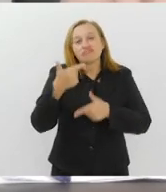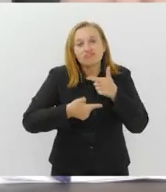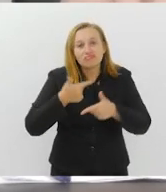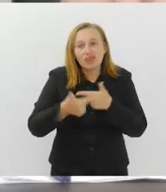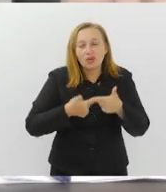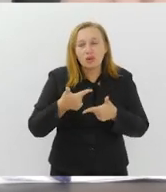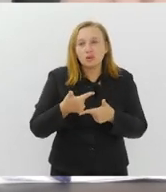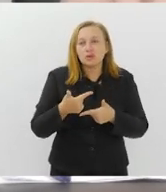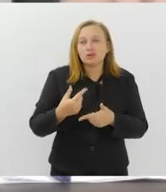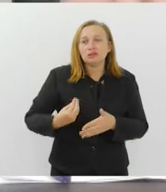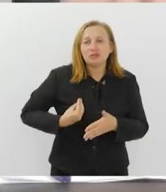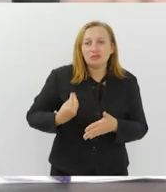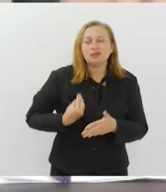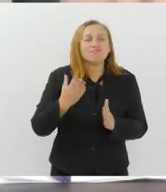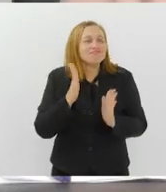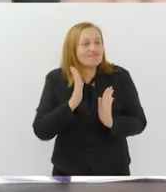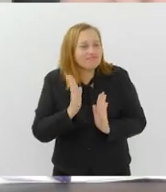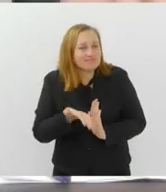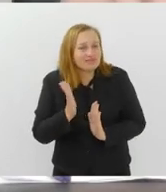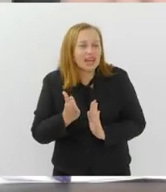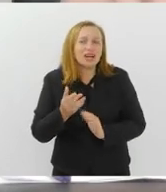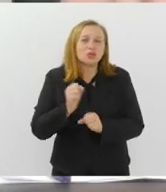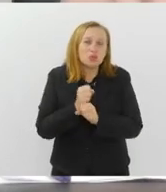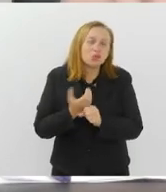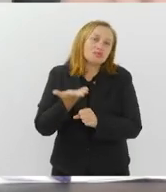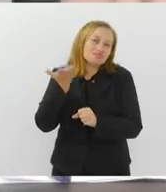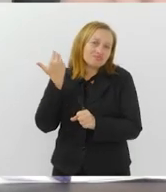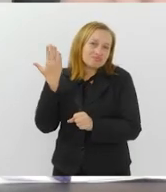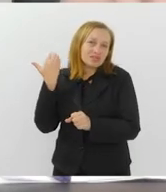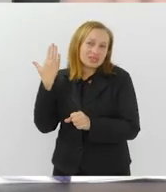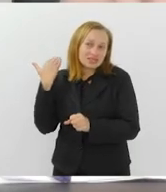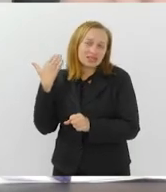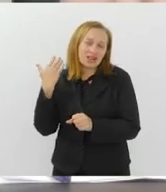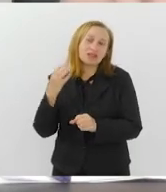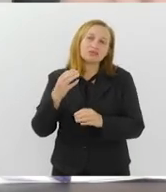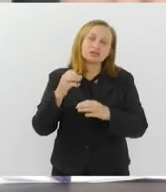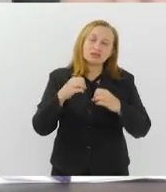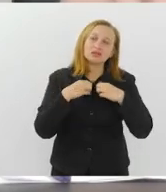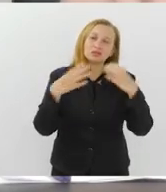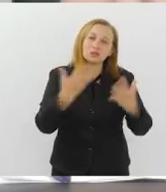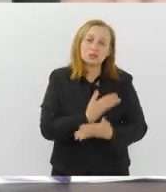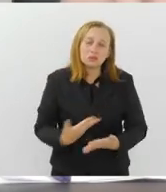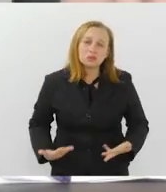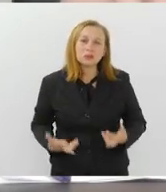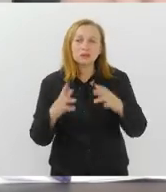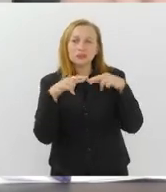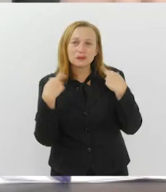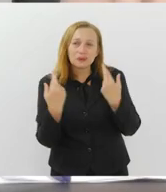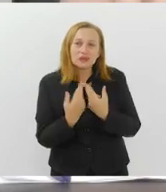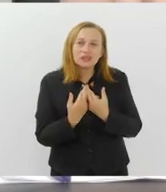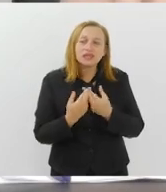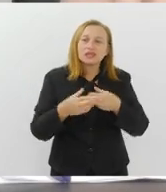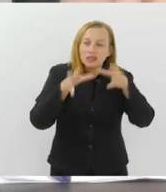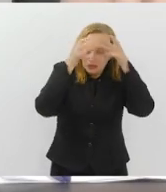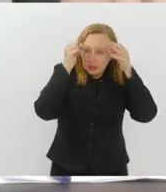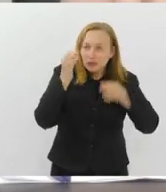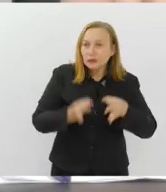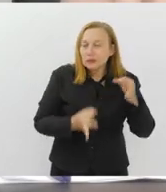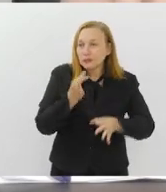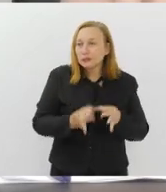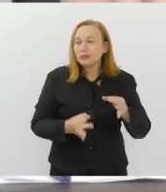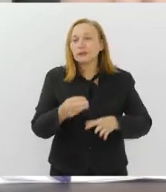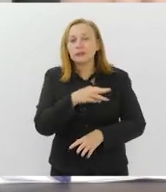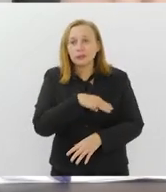estamos travando já desde o ano passado, com audiências públicas, reuniões, Tribunal de Justiça, Ministério